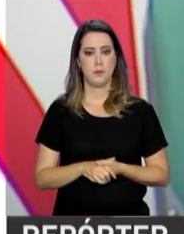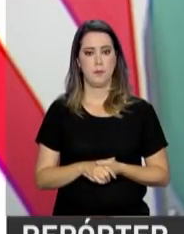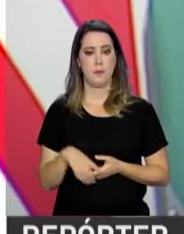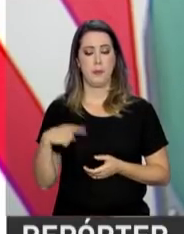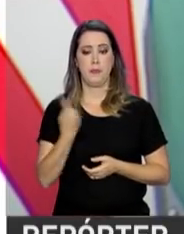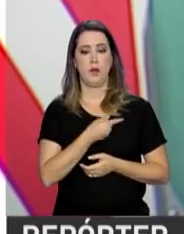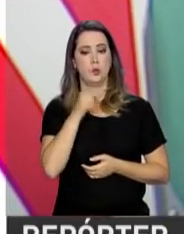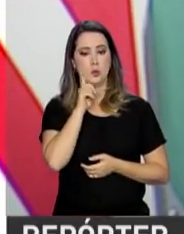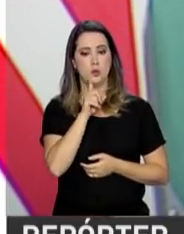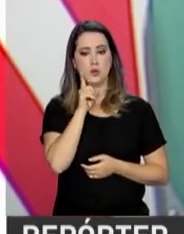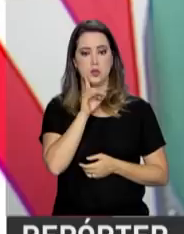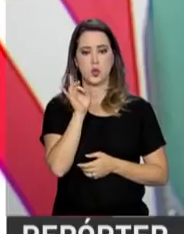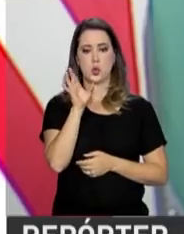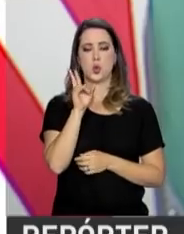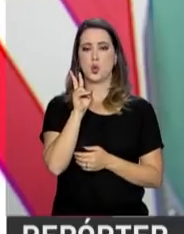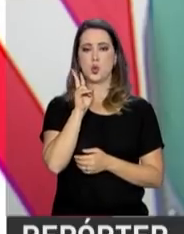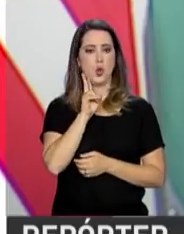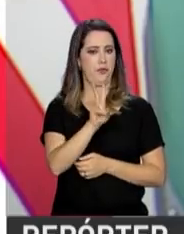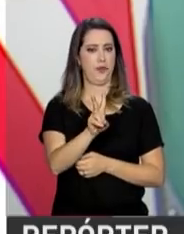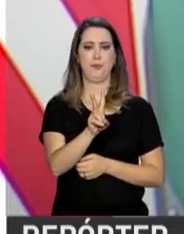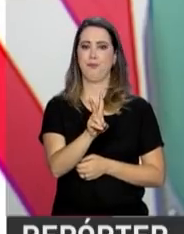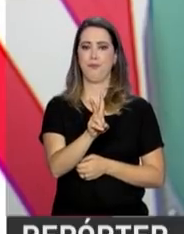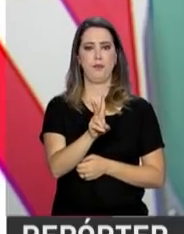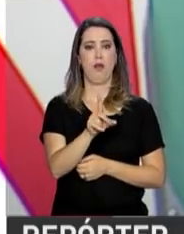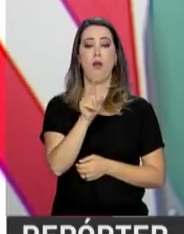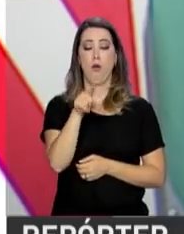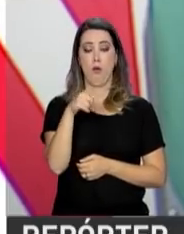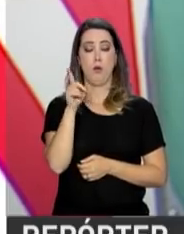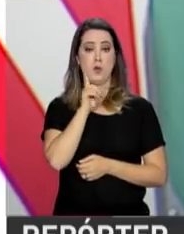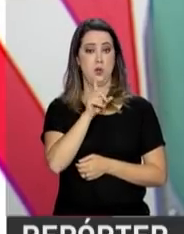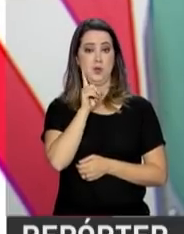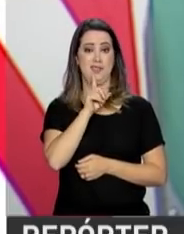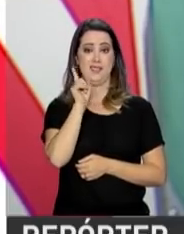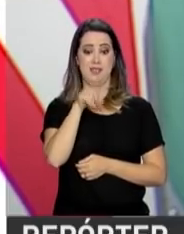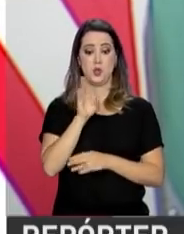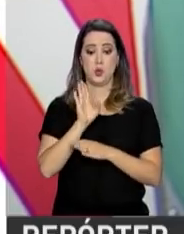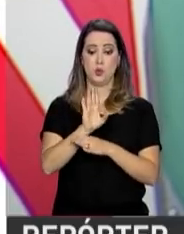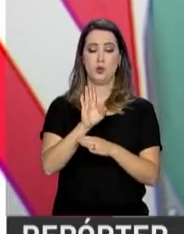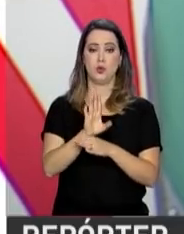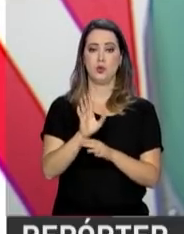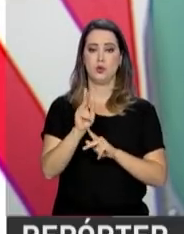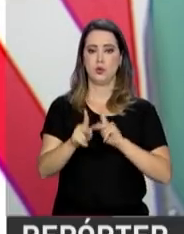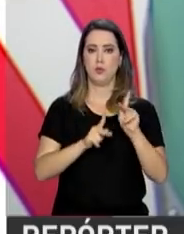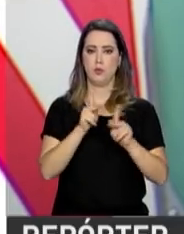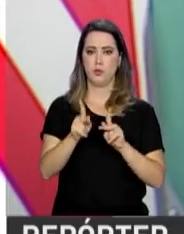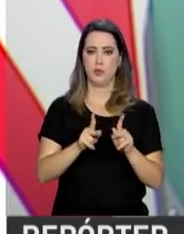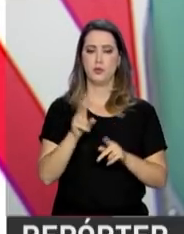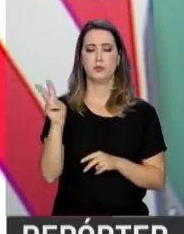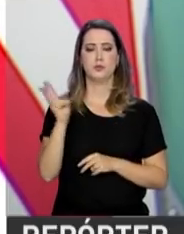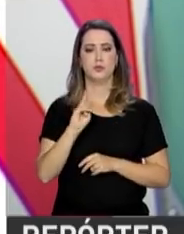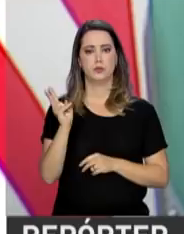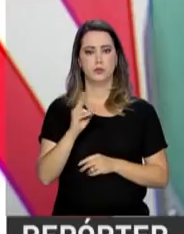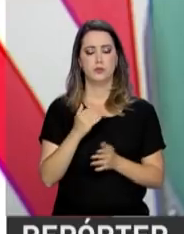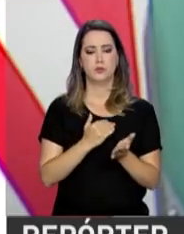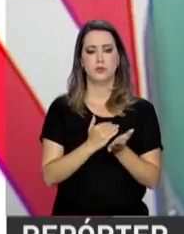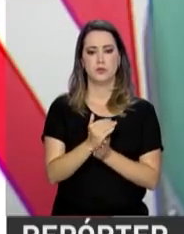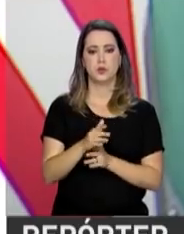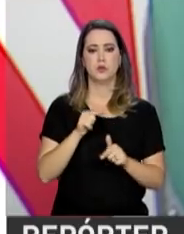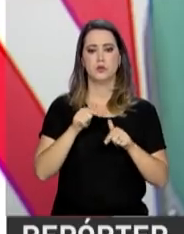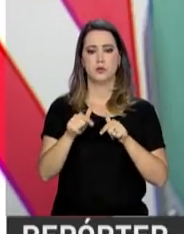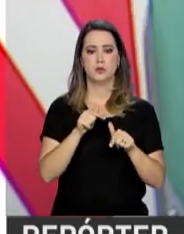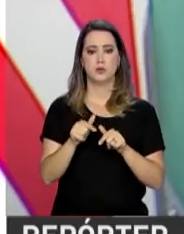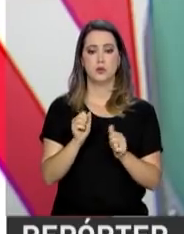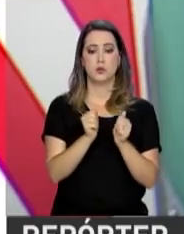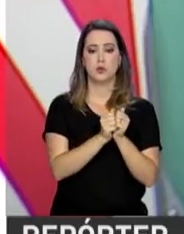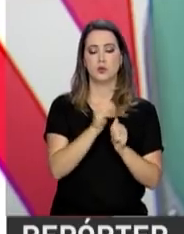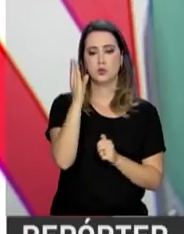da situação dele os estados unidos estamos solidários ao povo da venezuela e continuaremos a trabalhar com o